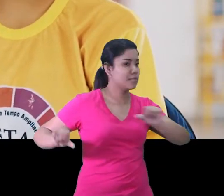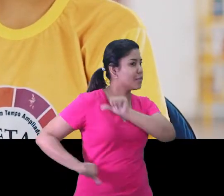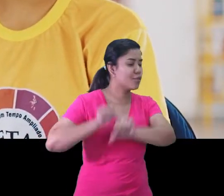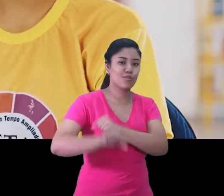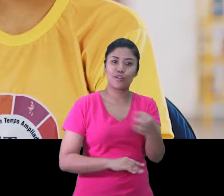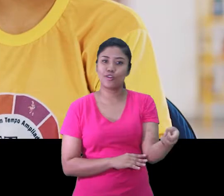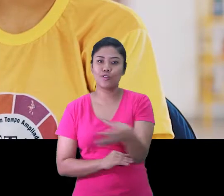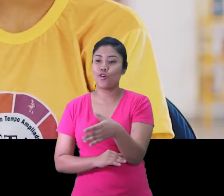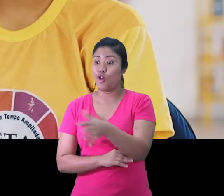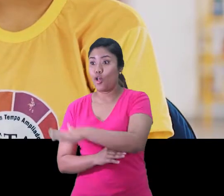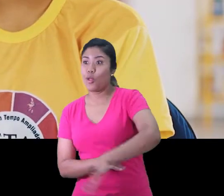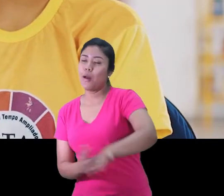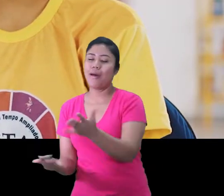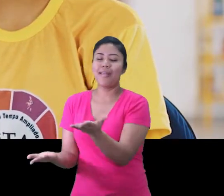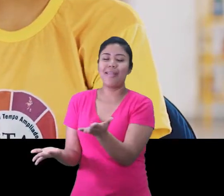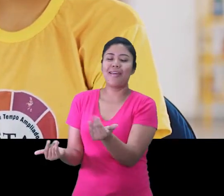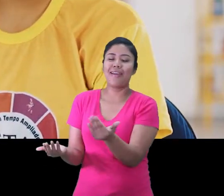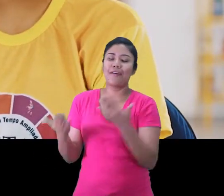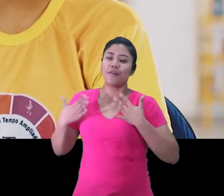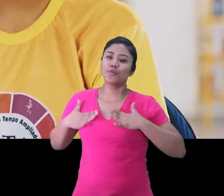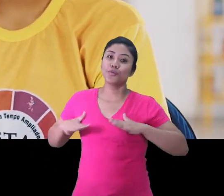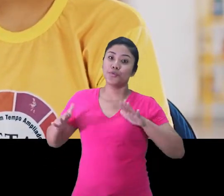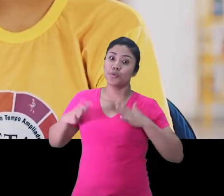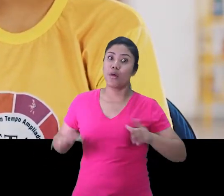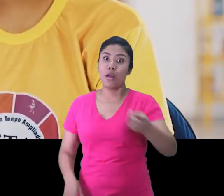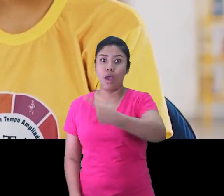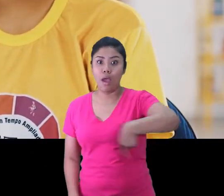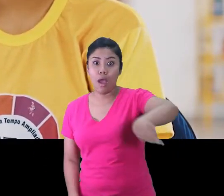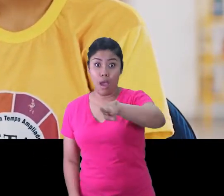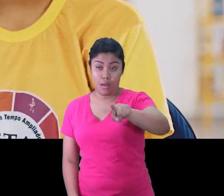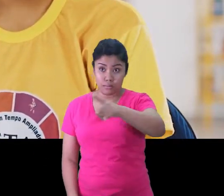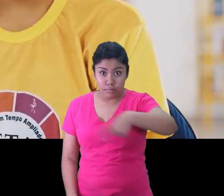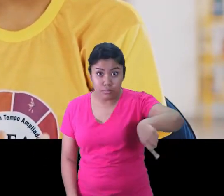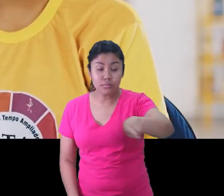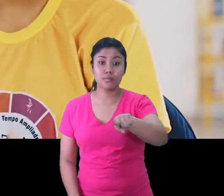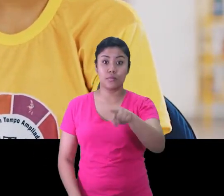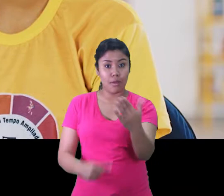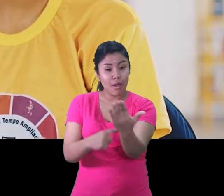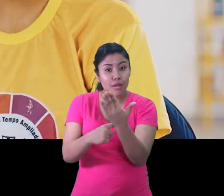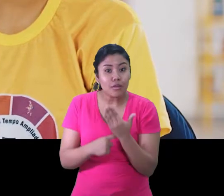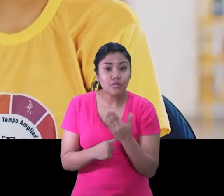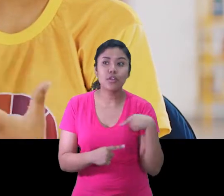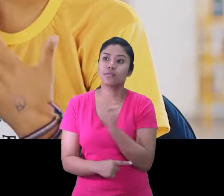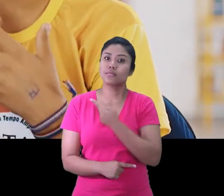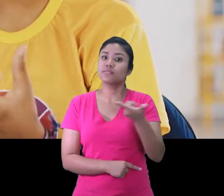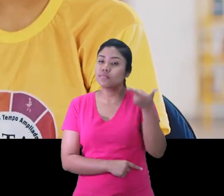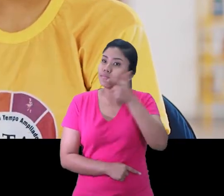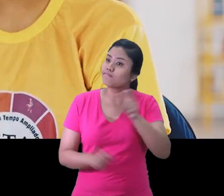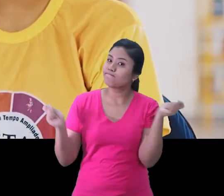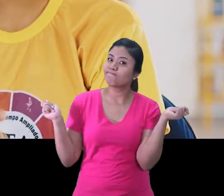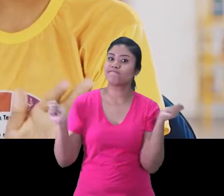agora que mudou aqui, o ambiente ficou mais leve, eles perceberam que com a ajuda dele, dos pais dele e com a ajuda